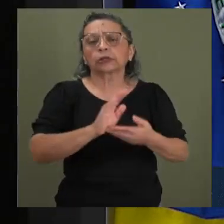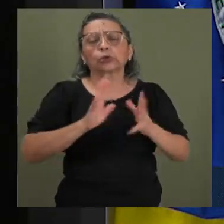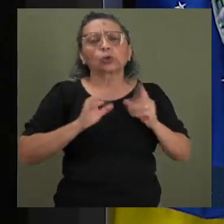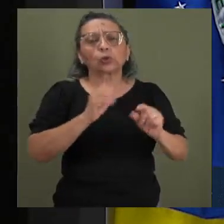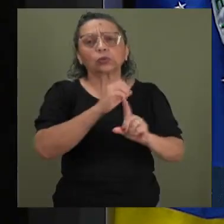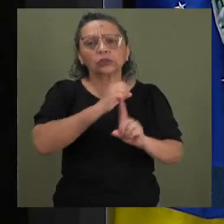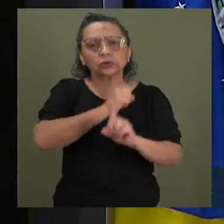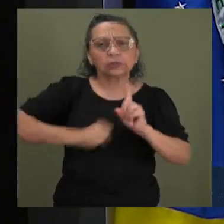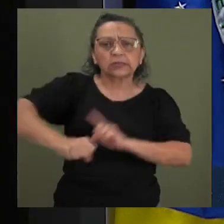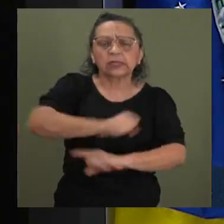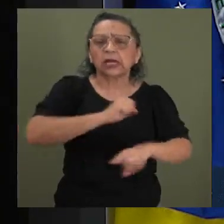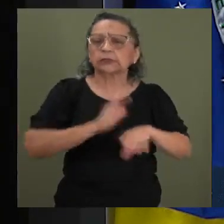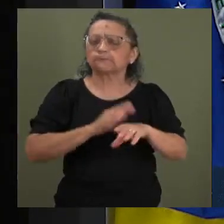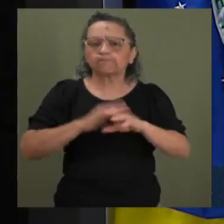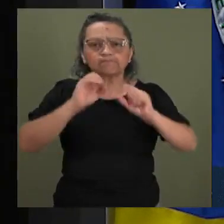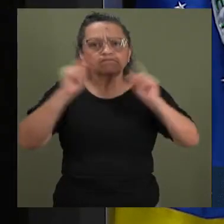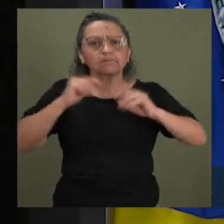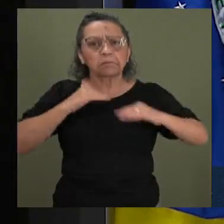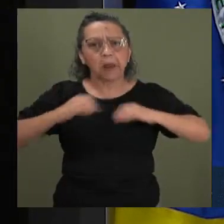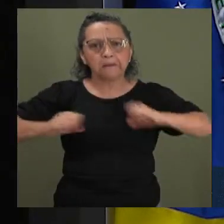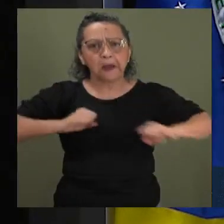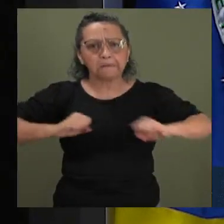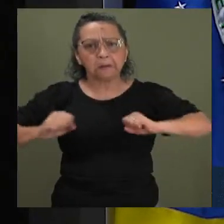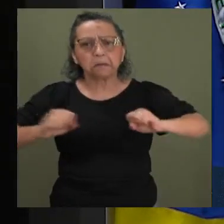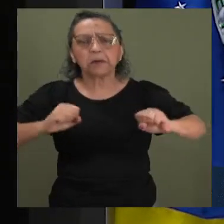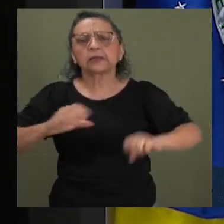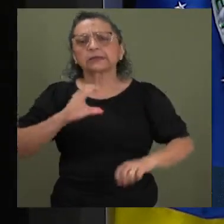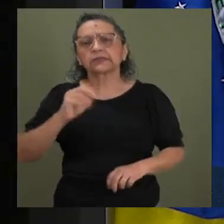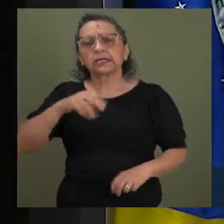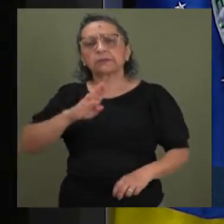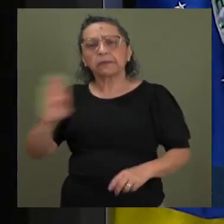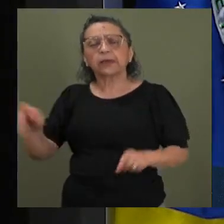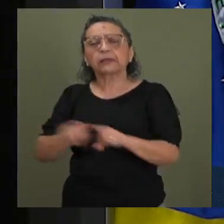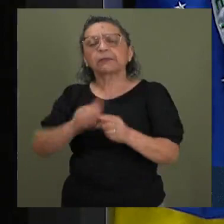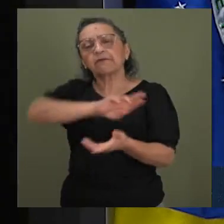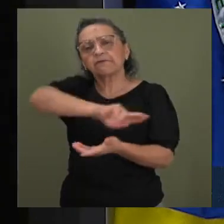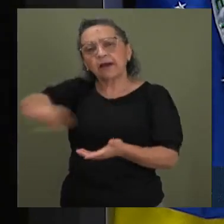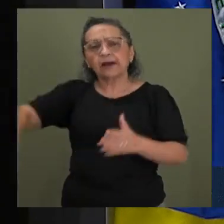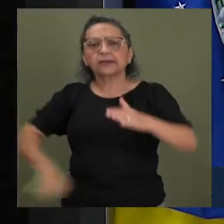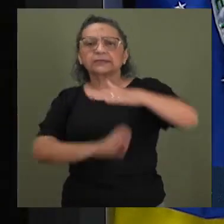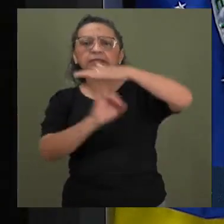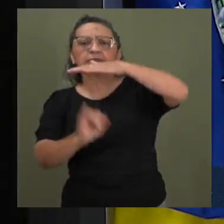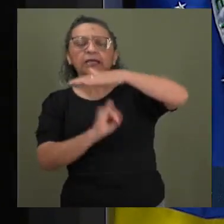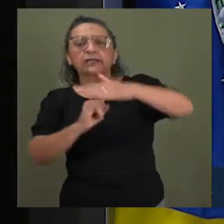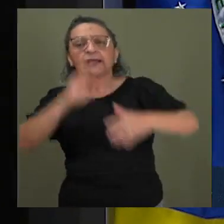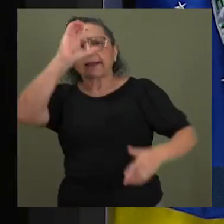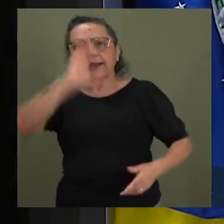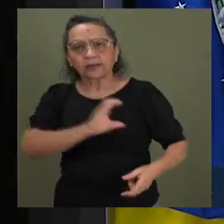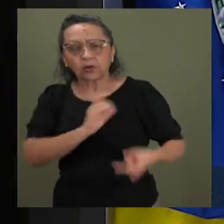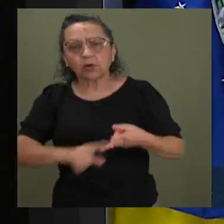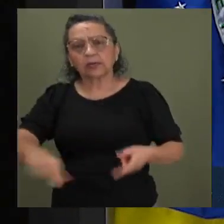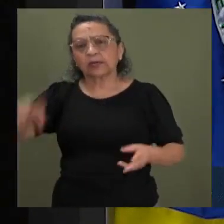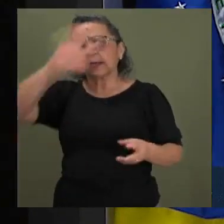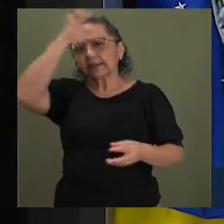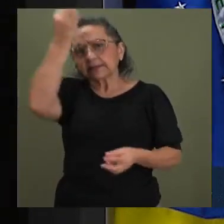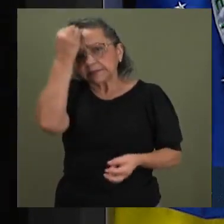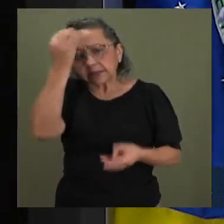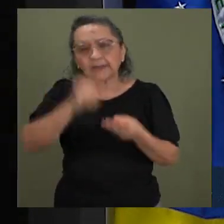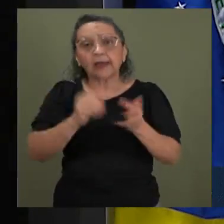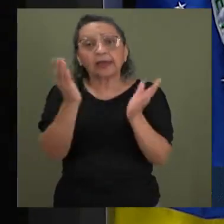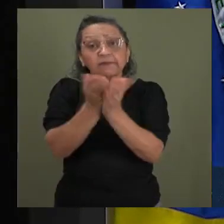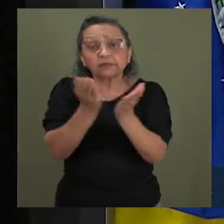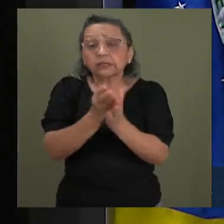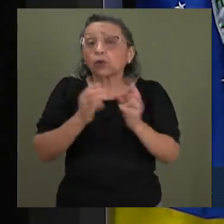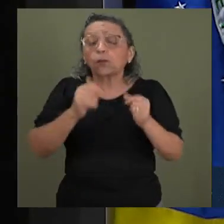mobilizou, CNBB, várias entidades católicas, espíritas, evangélicas, o Brasil deu